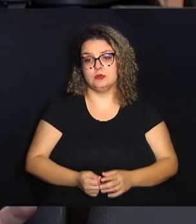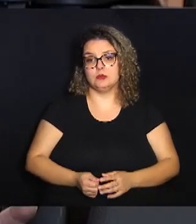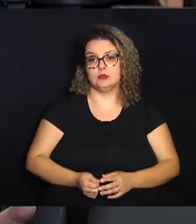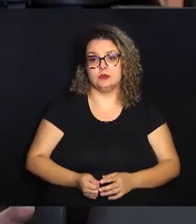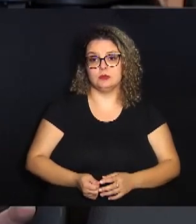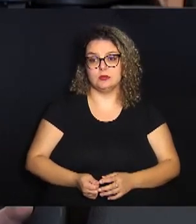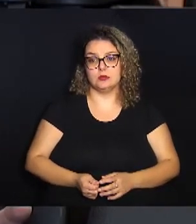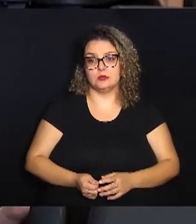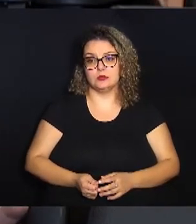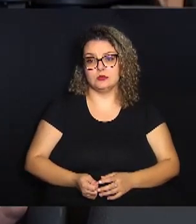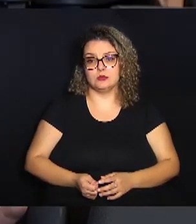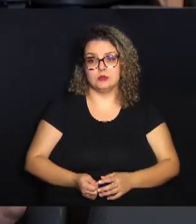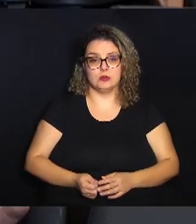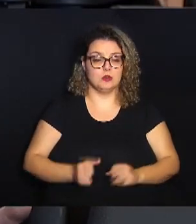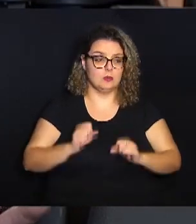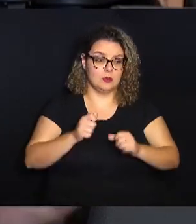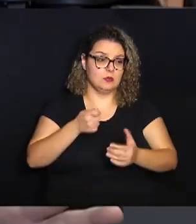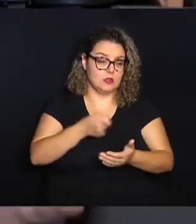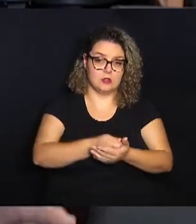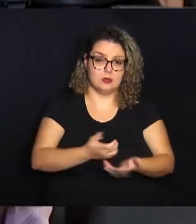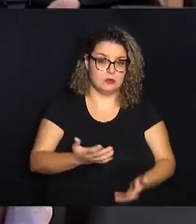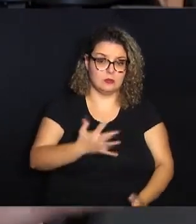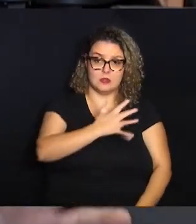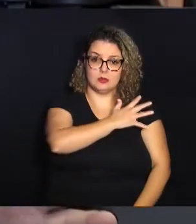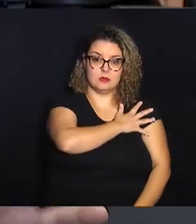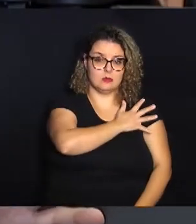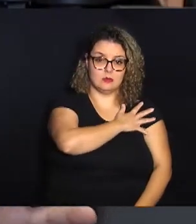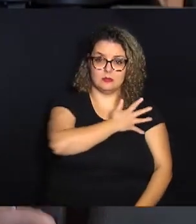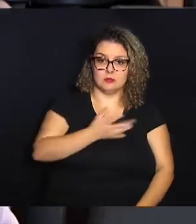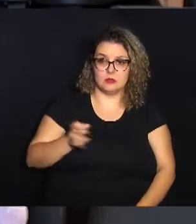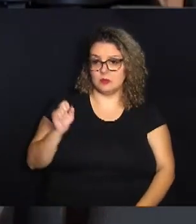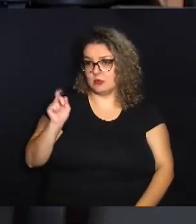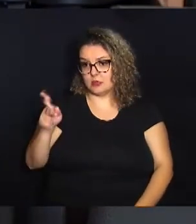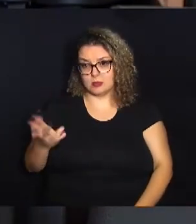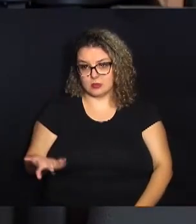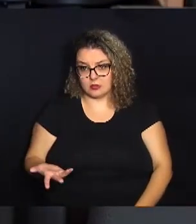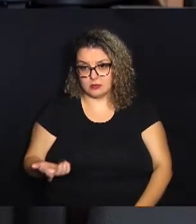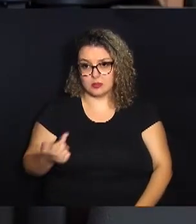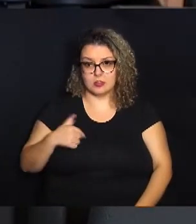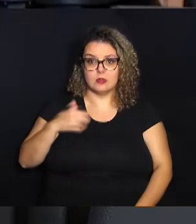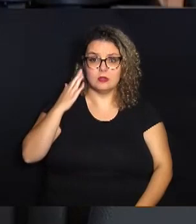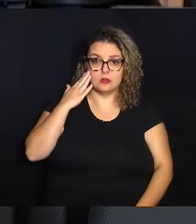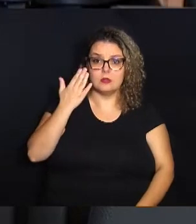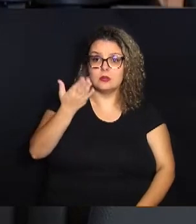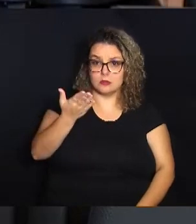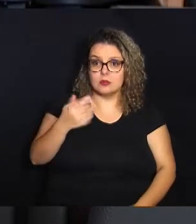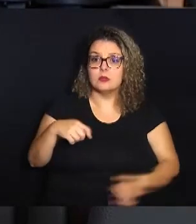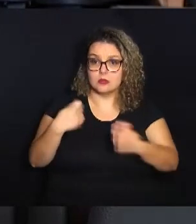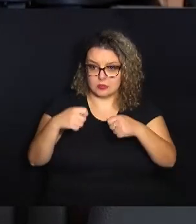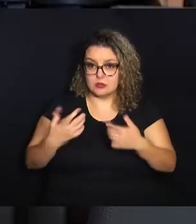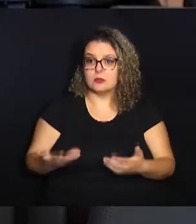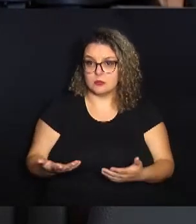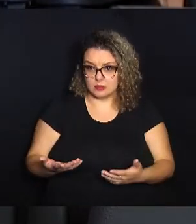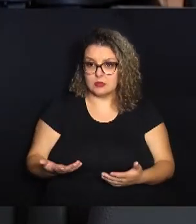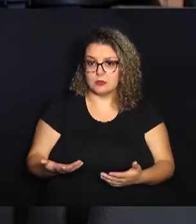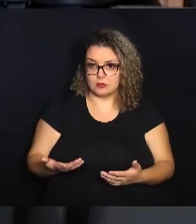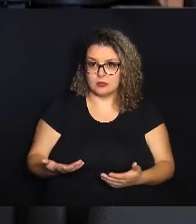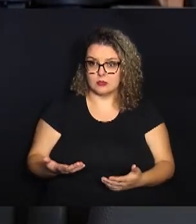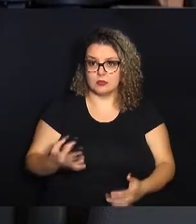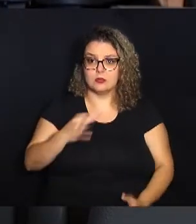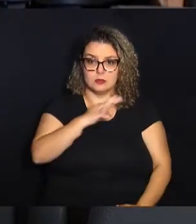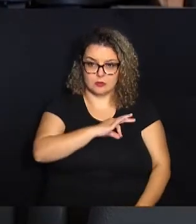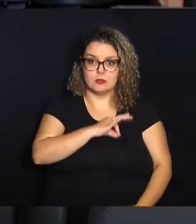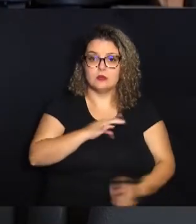sendo utilizado para poder pagar militar que está aí aposentado. Eu entendo que vocês precisem aí de